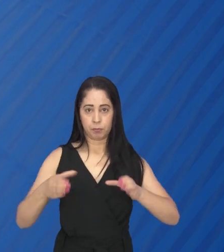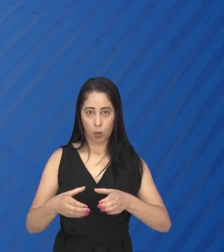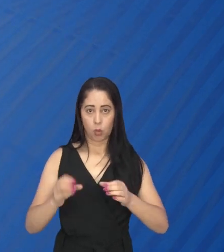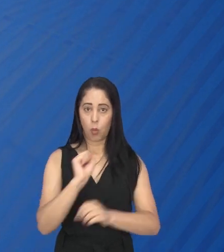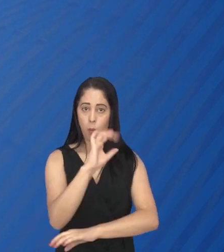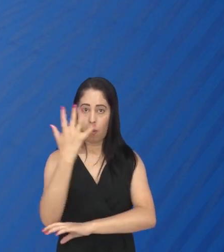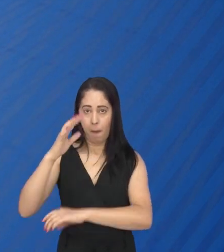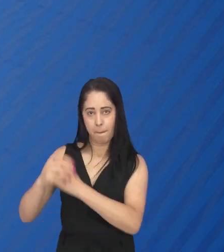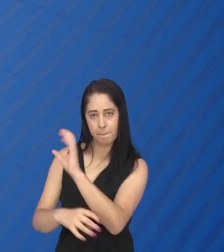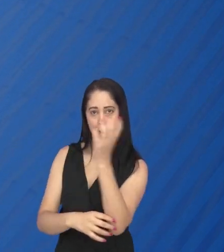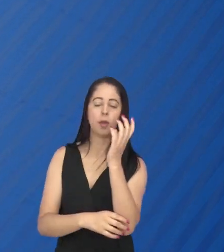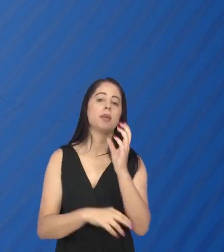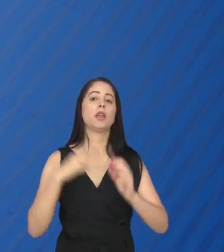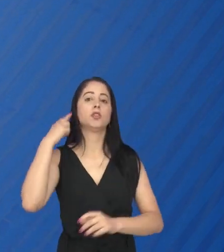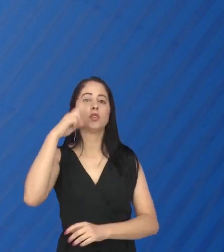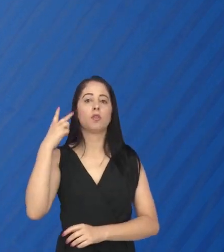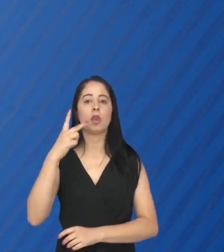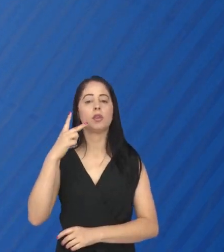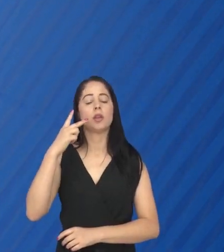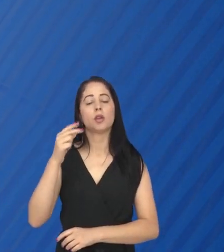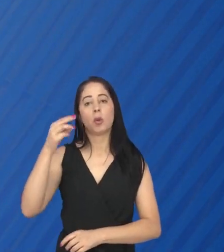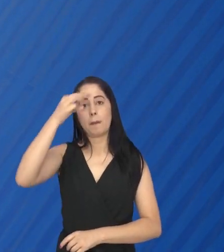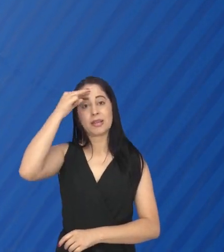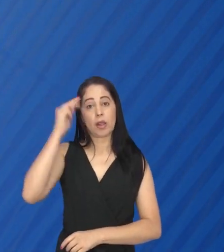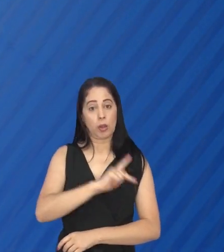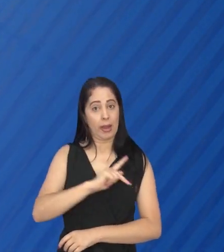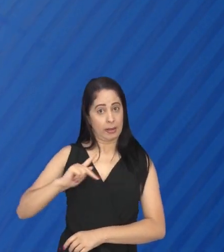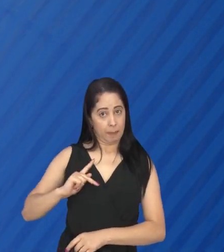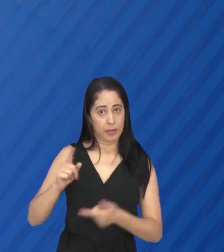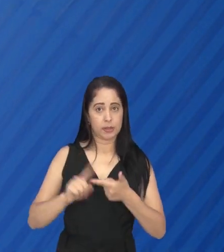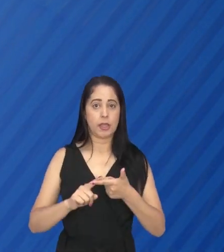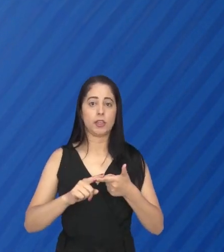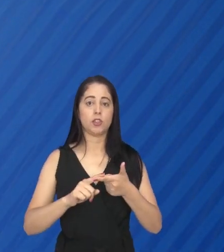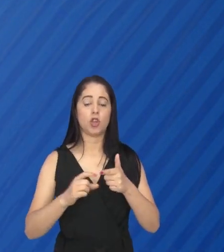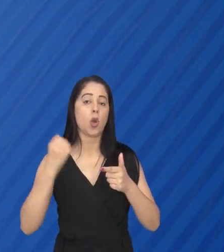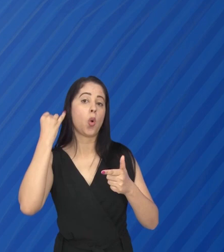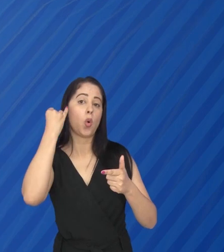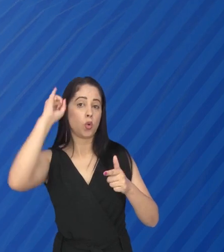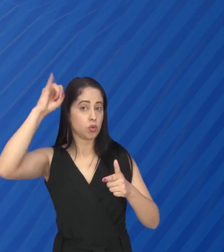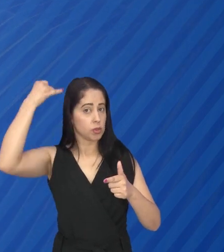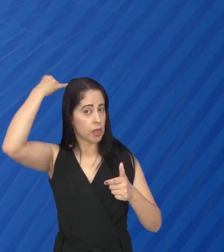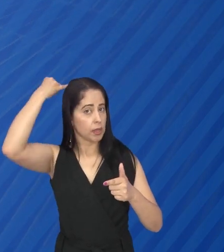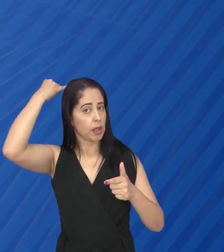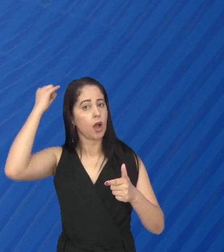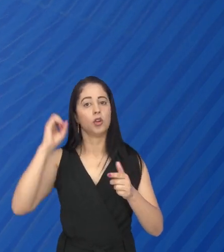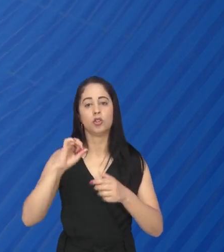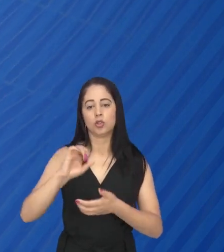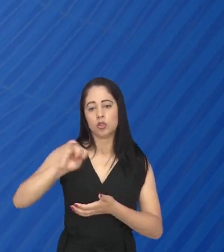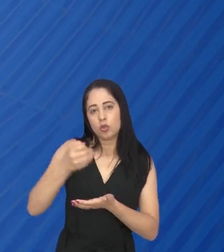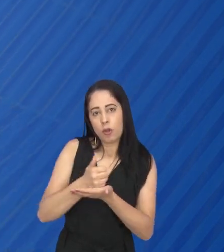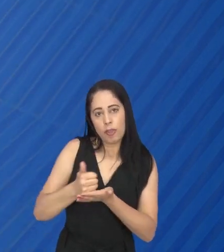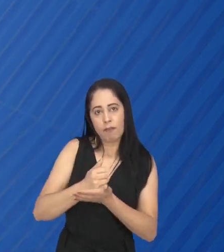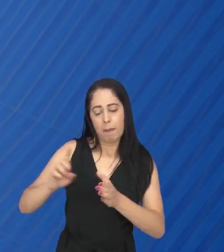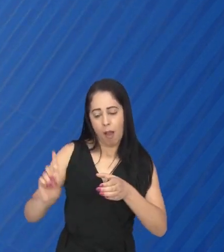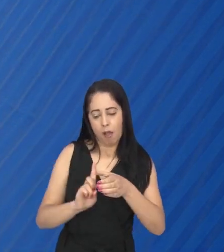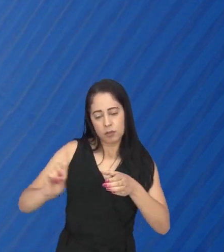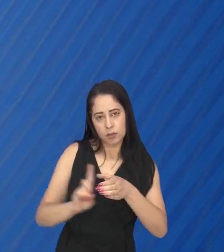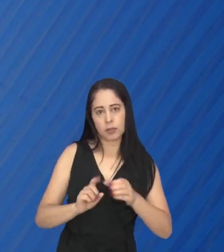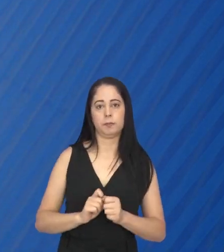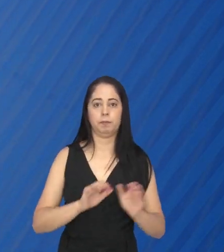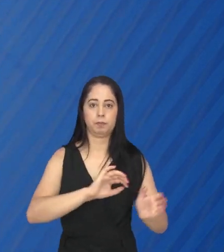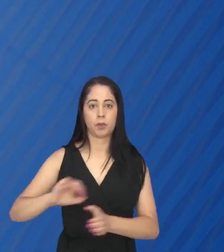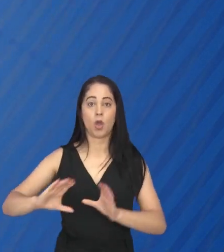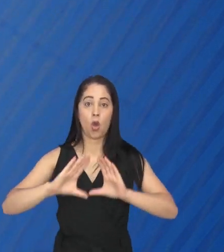A Comissão de Meio Ambiente terá como presidente o vereador Marcelo Garcia, relator Dr. José Cláudio e membro Júnior da